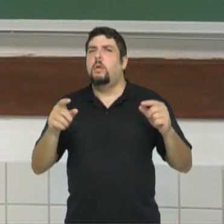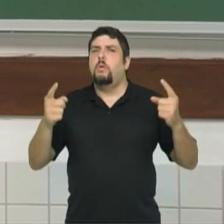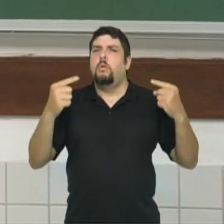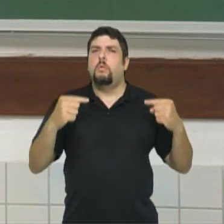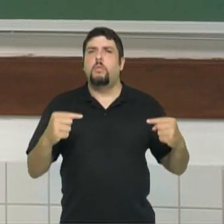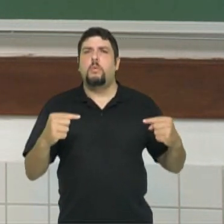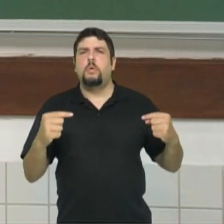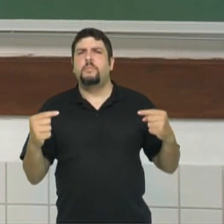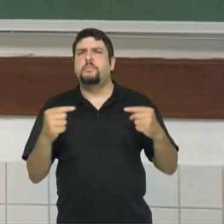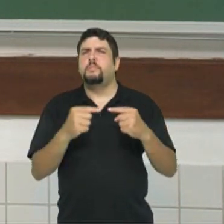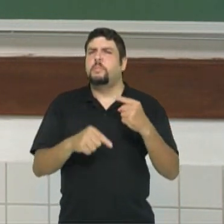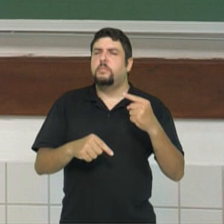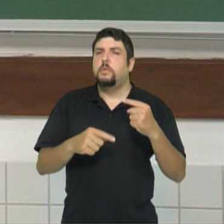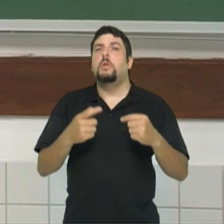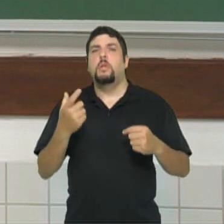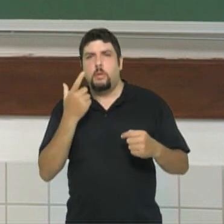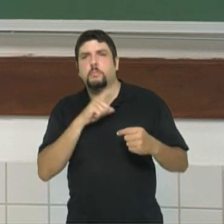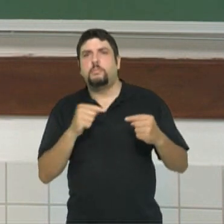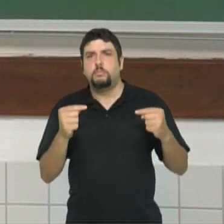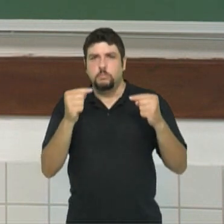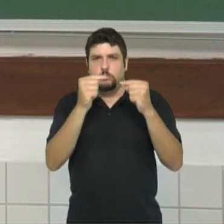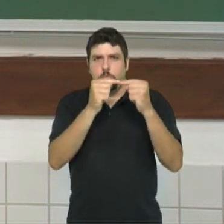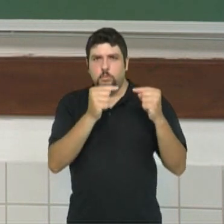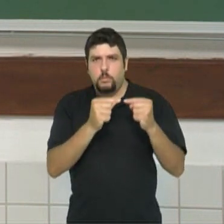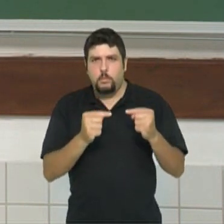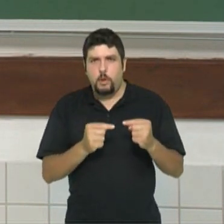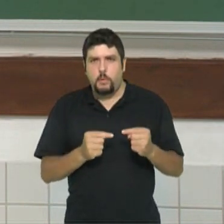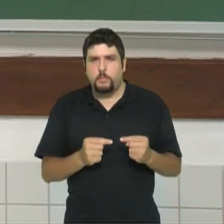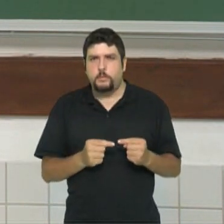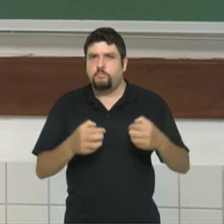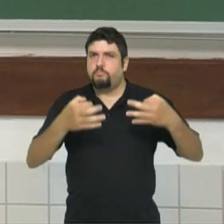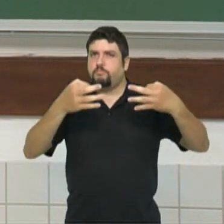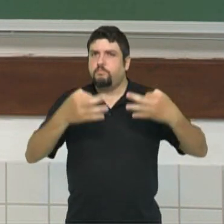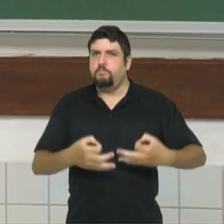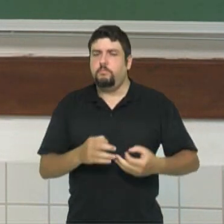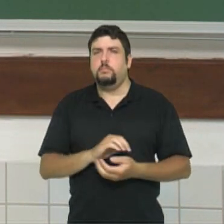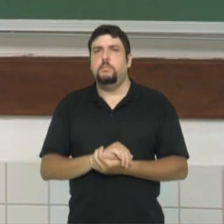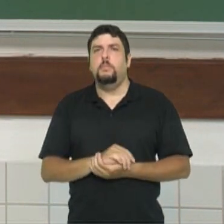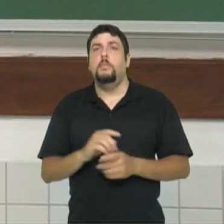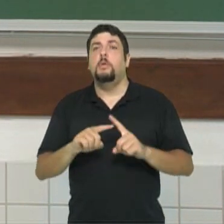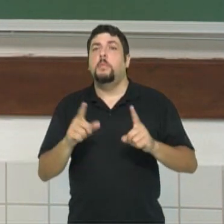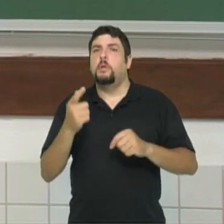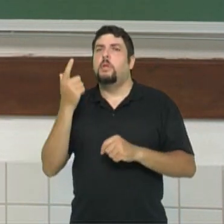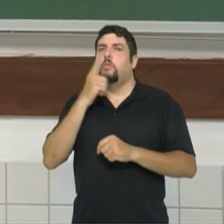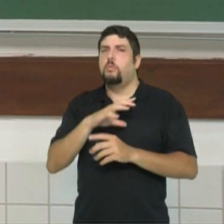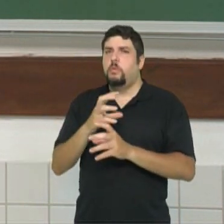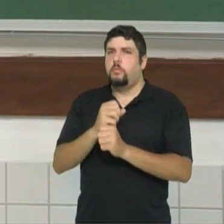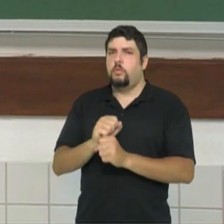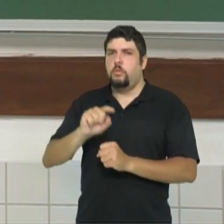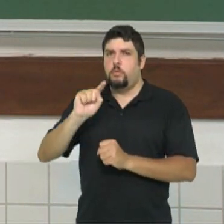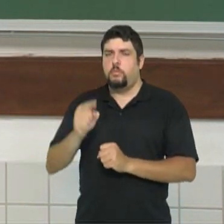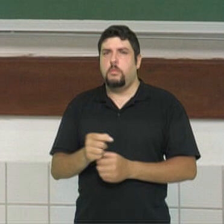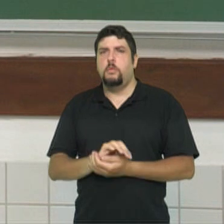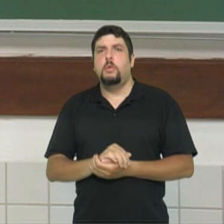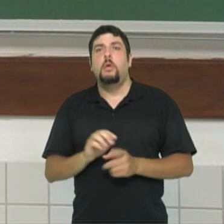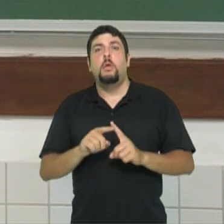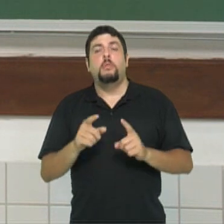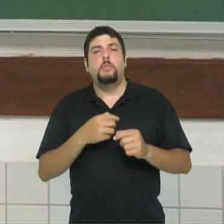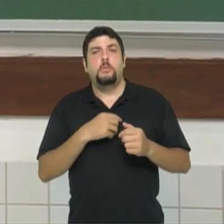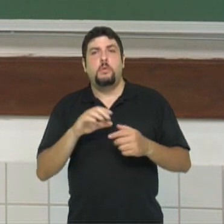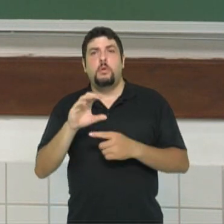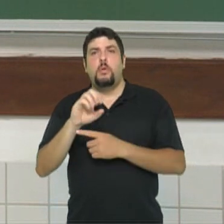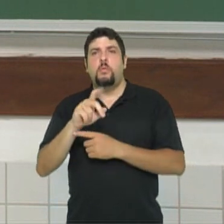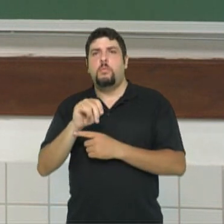isso a Ana Clara alcançou nota 1000 nessa redação. Não só por isso, mas nessa competência de número 4, a Ana Clara